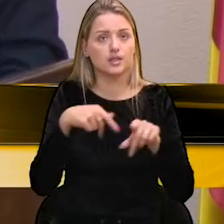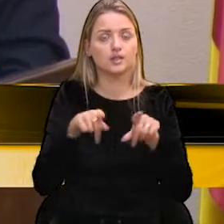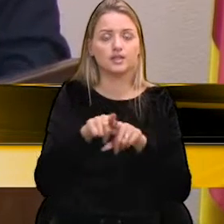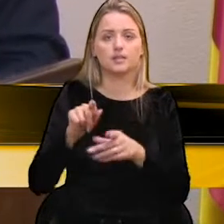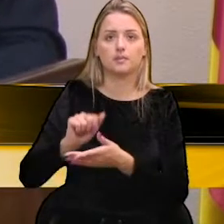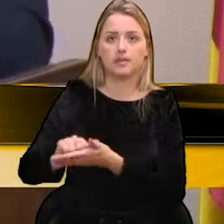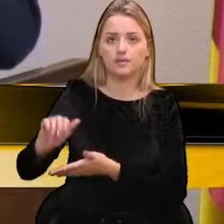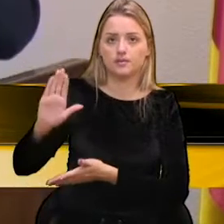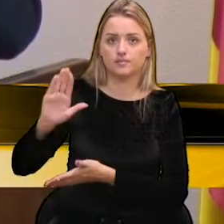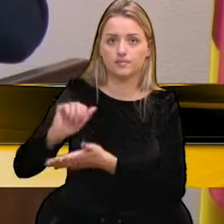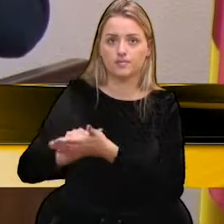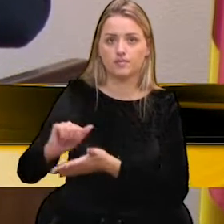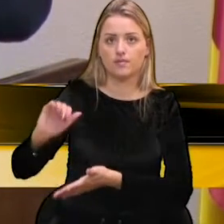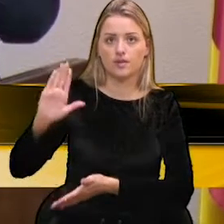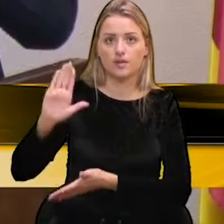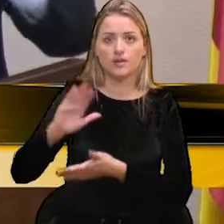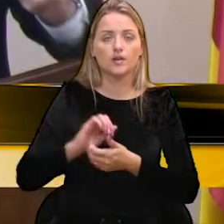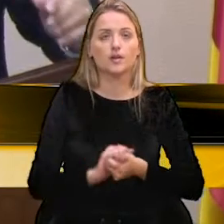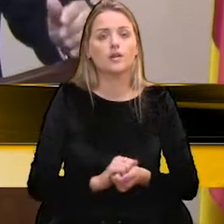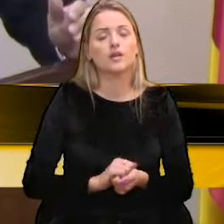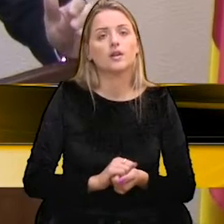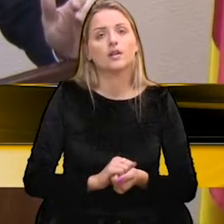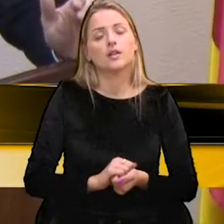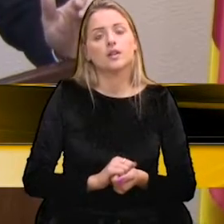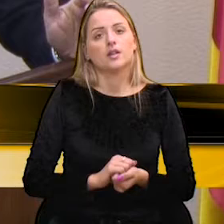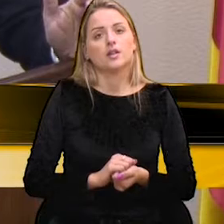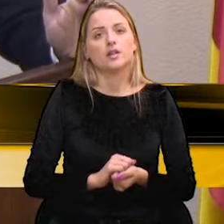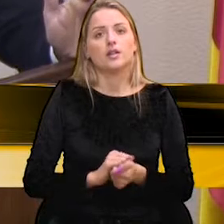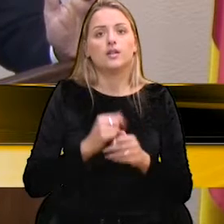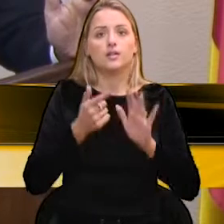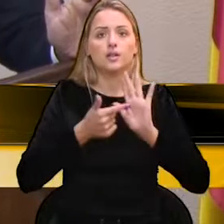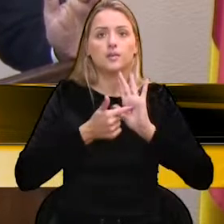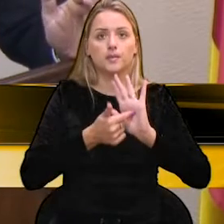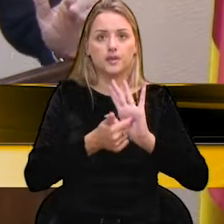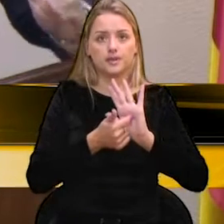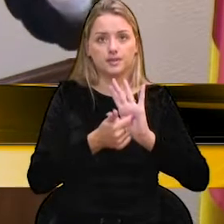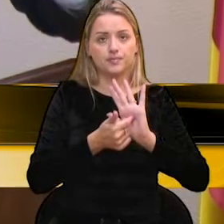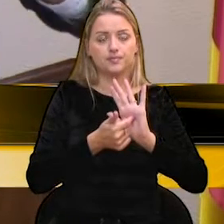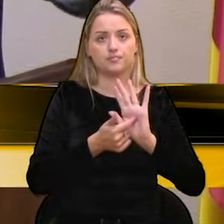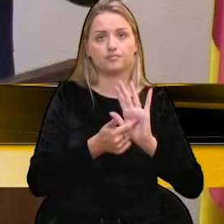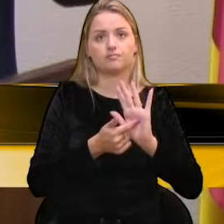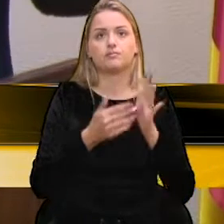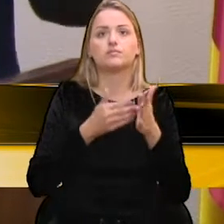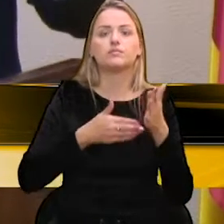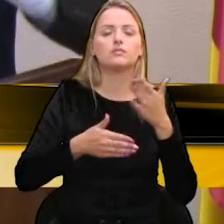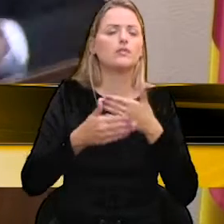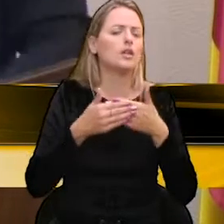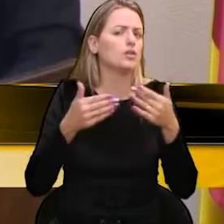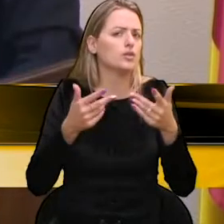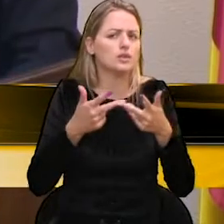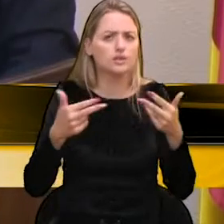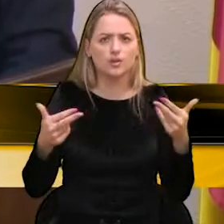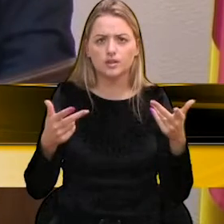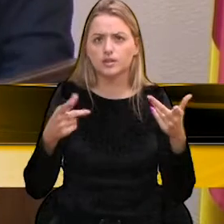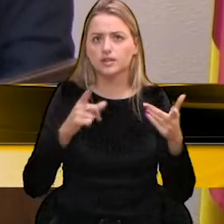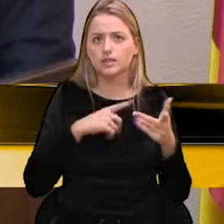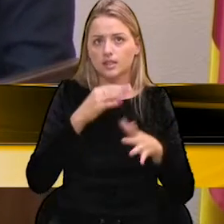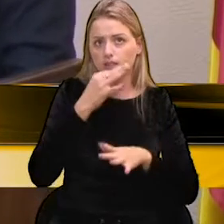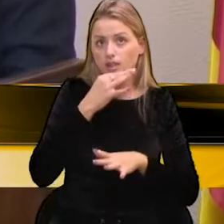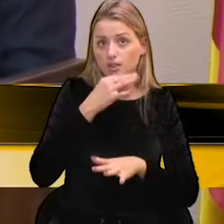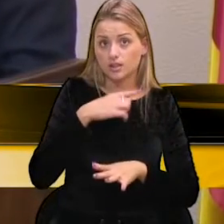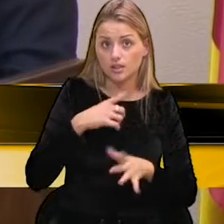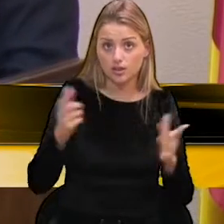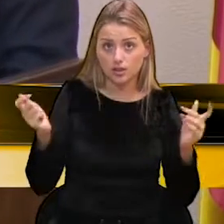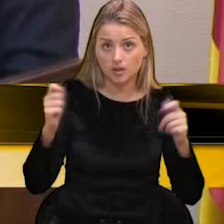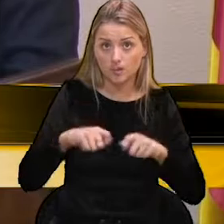então, vereador. Nós vamos lhe conceder na sequência, vereador Tomé. Então foi apresentado isso e os demais atrativos, as potencialidades, e